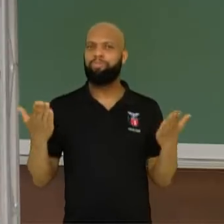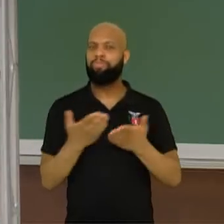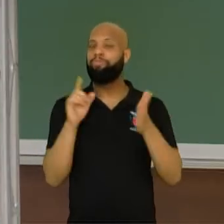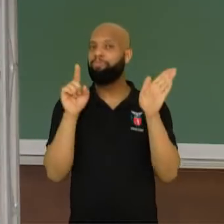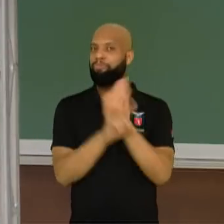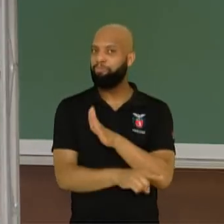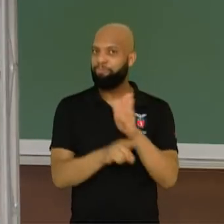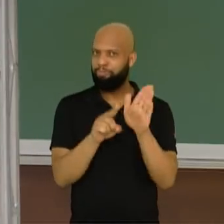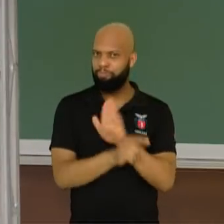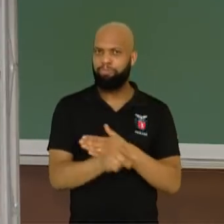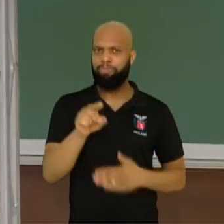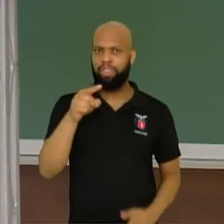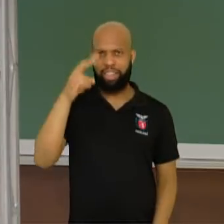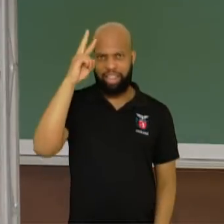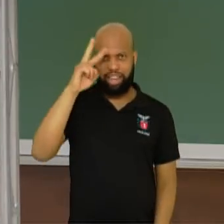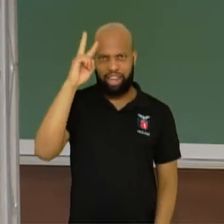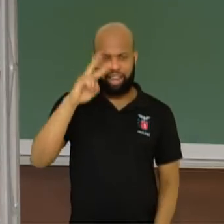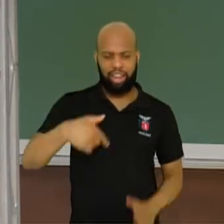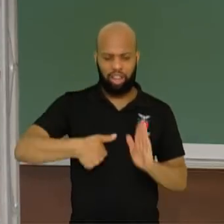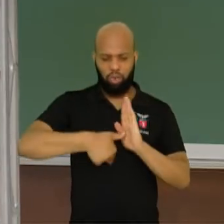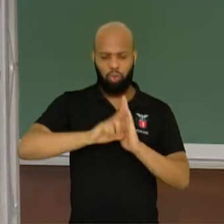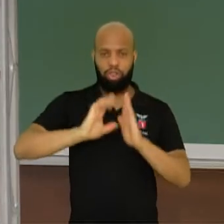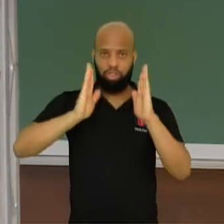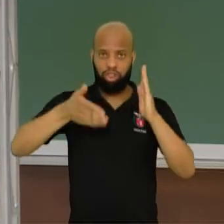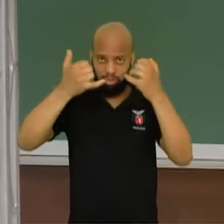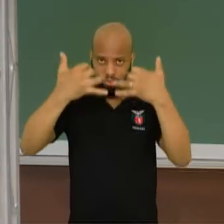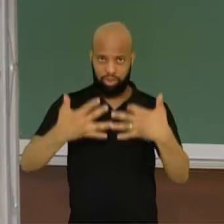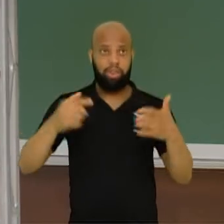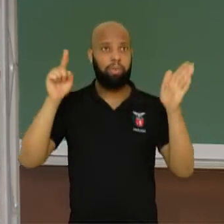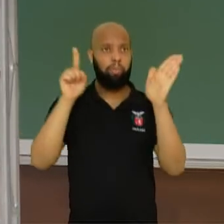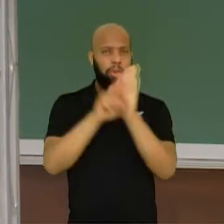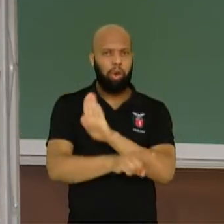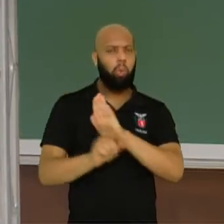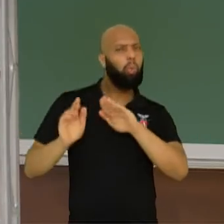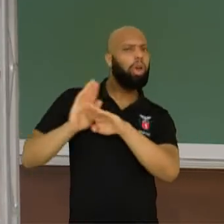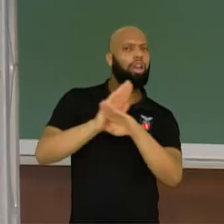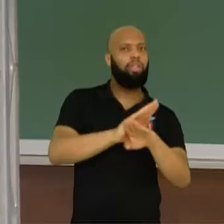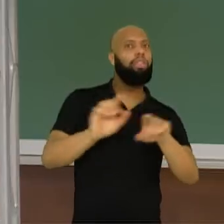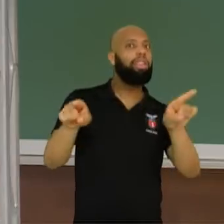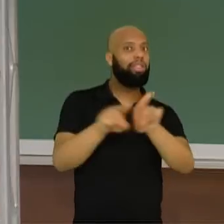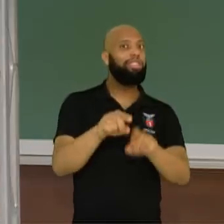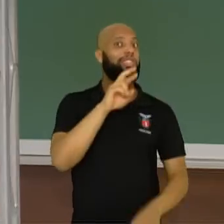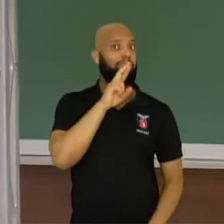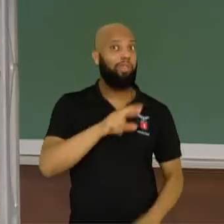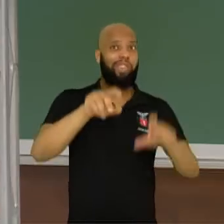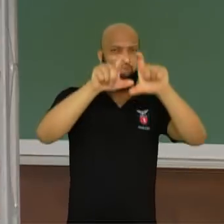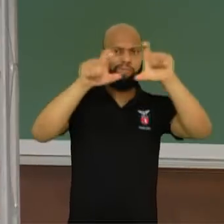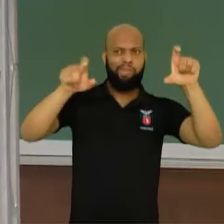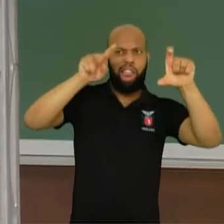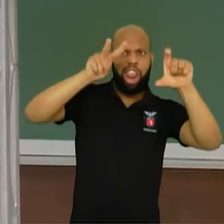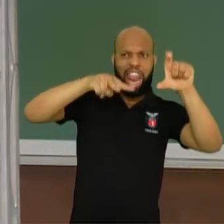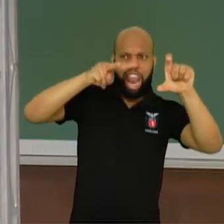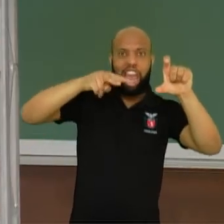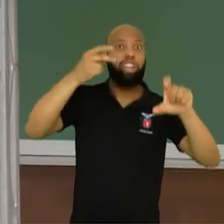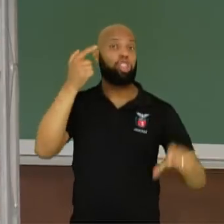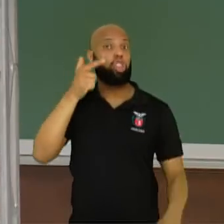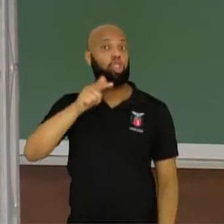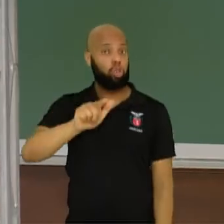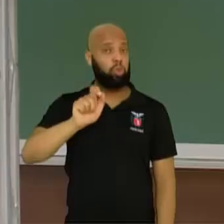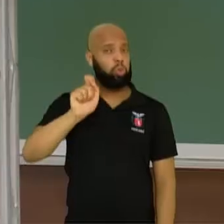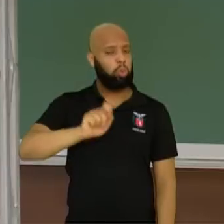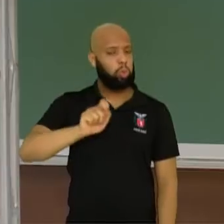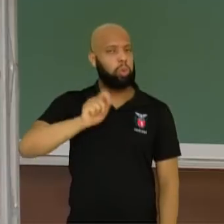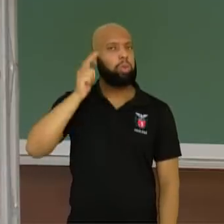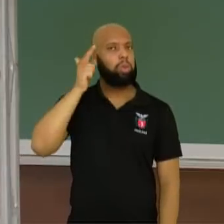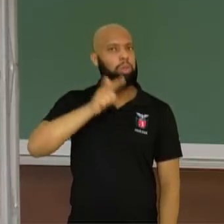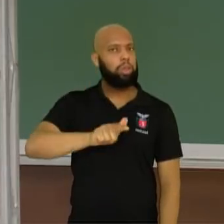que tem água salgada é o maior reservatório. Será que são as geleiras? Não, porque a geleira é água doce. Será que